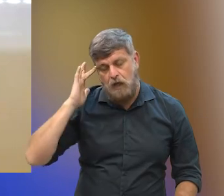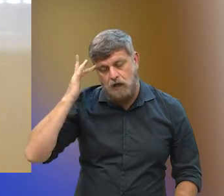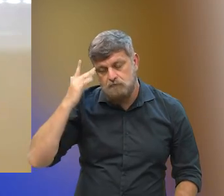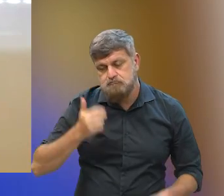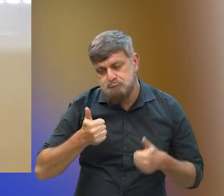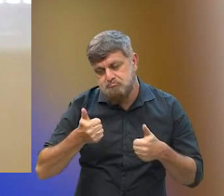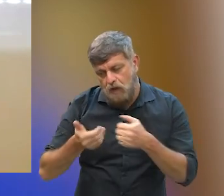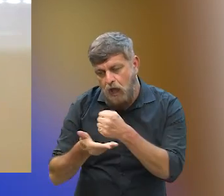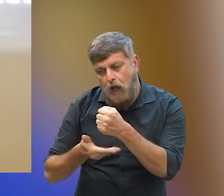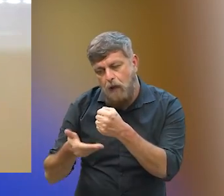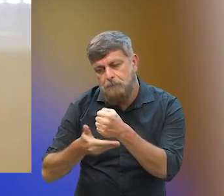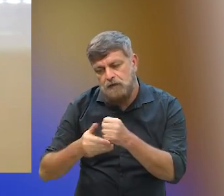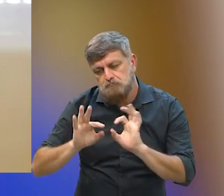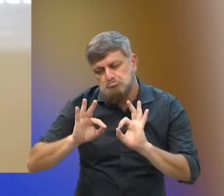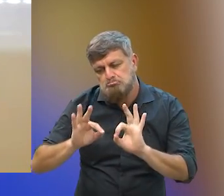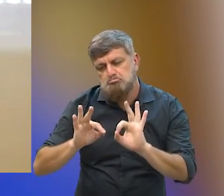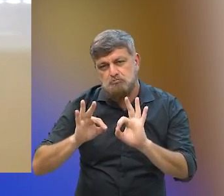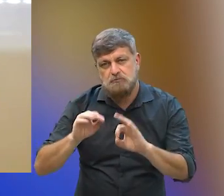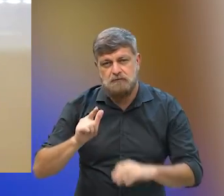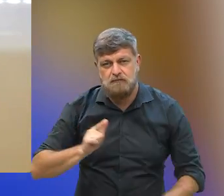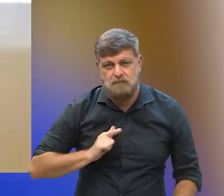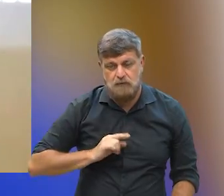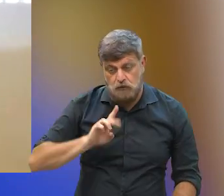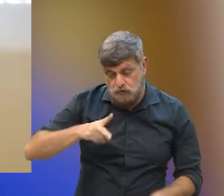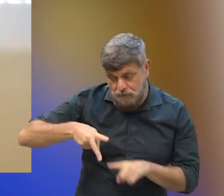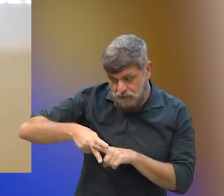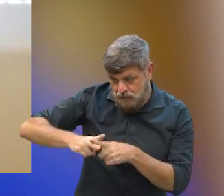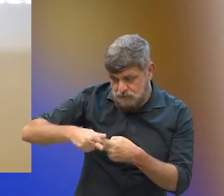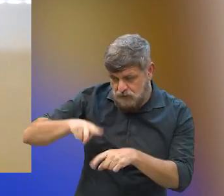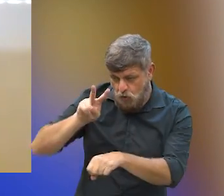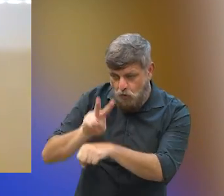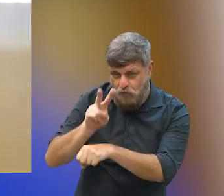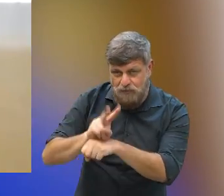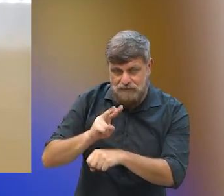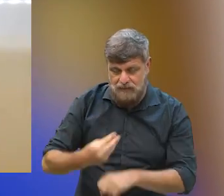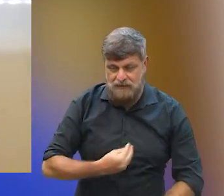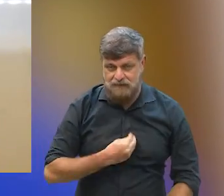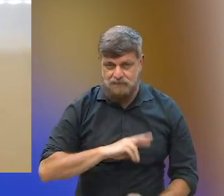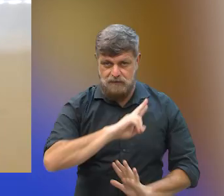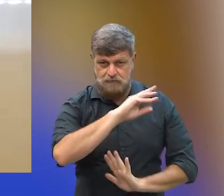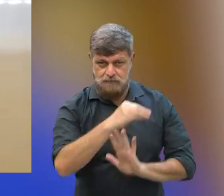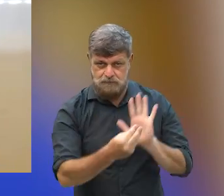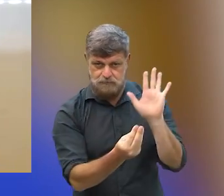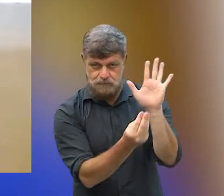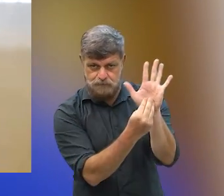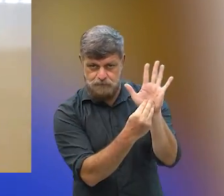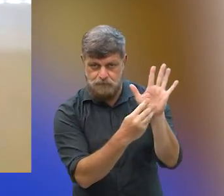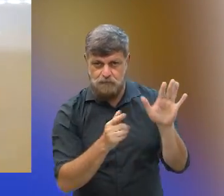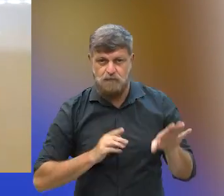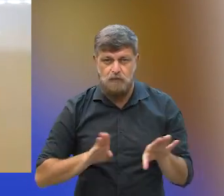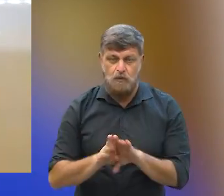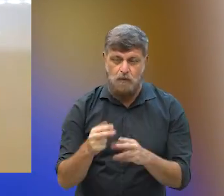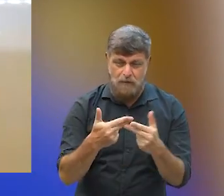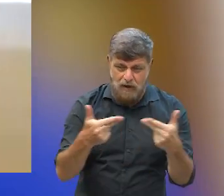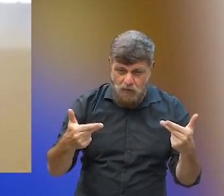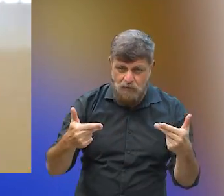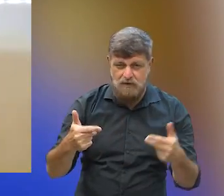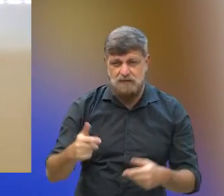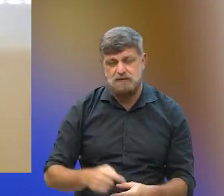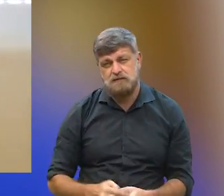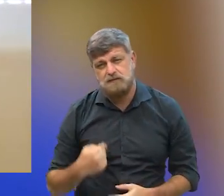o mínimo adequado, né? Para não só a manutenção da biodiversidade, como uma coisa que a gente